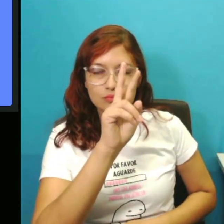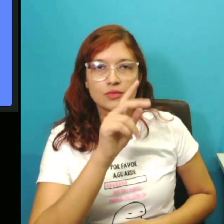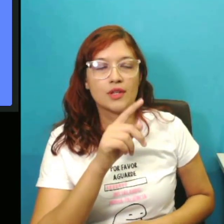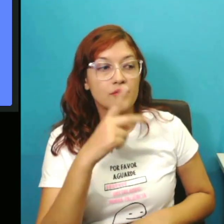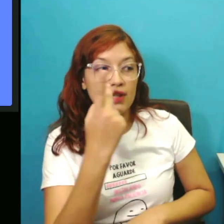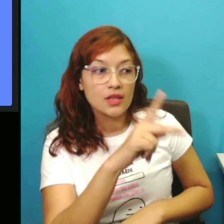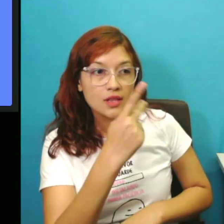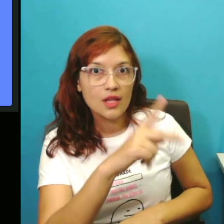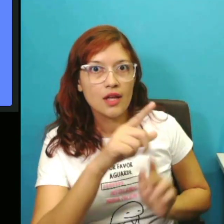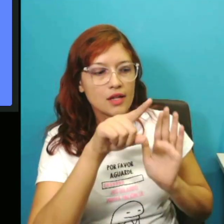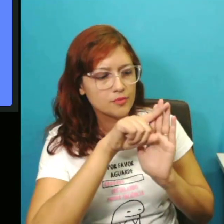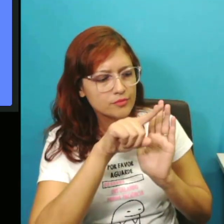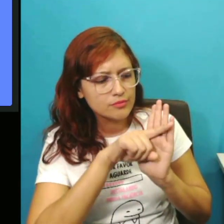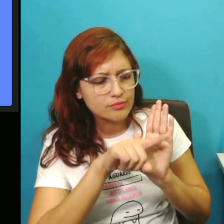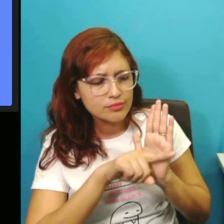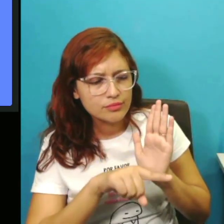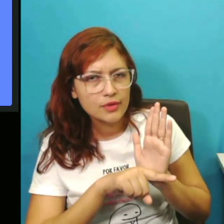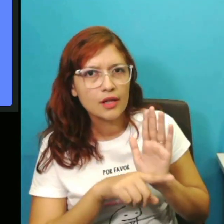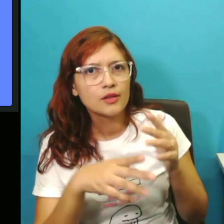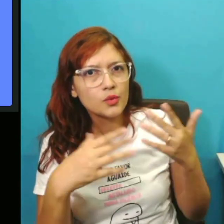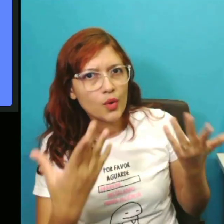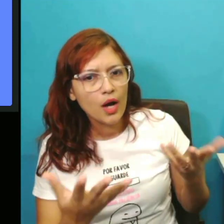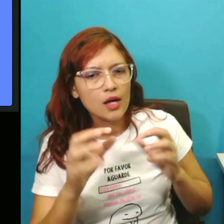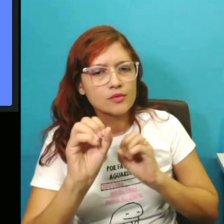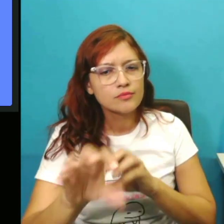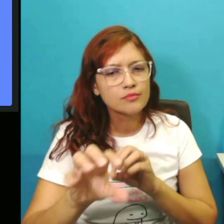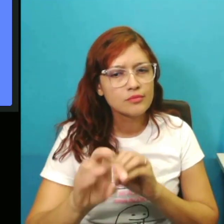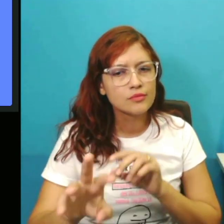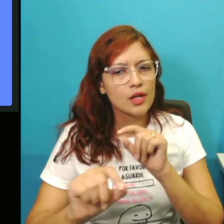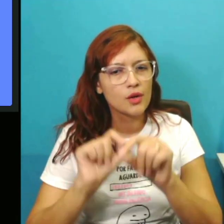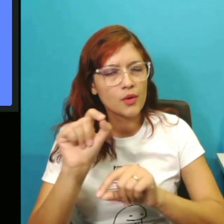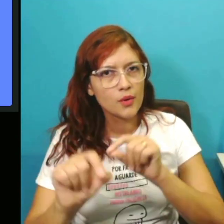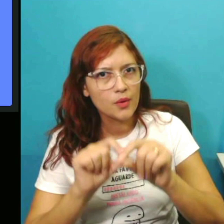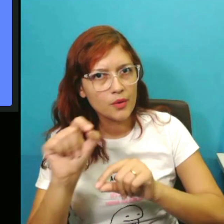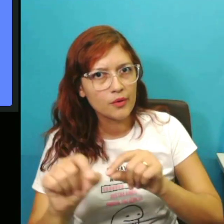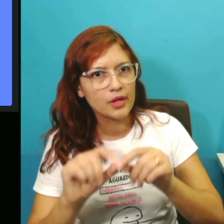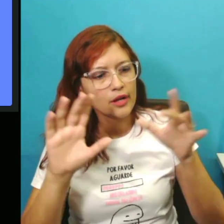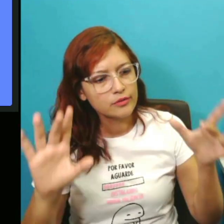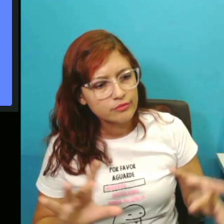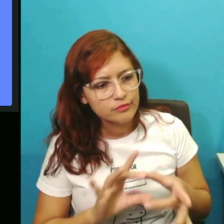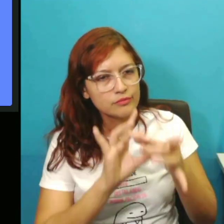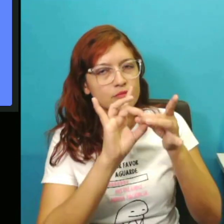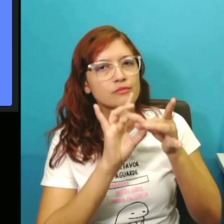professor regente, de acordo com o plano de aula que o professor regente já tem.